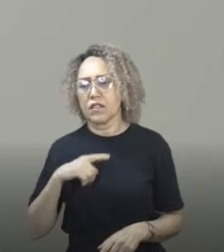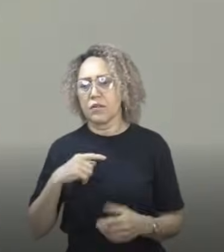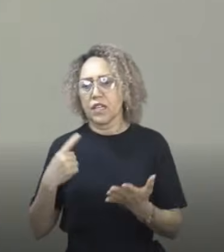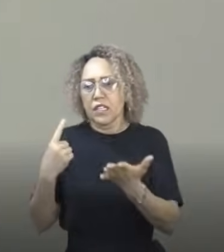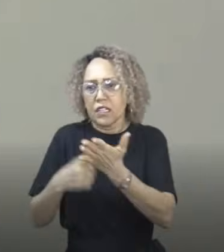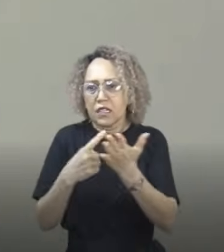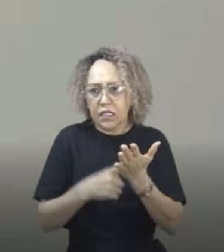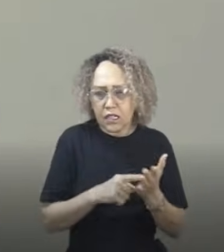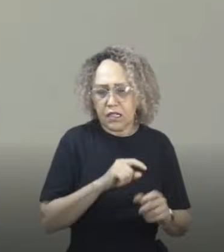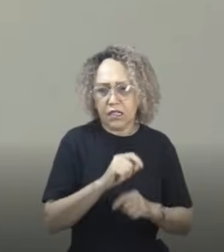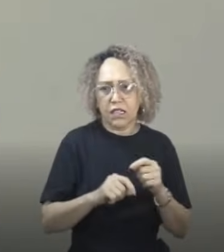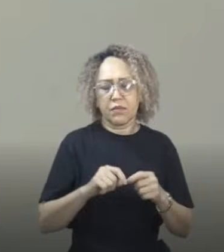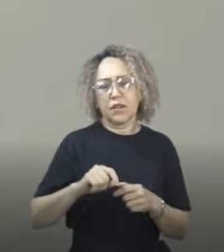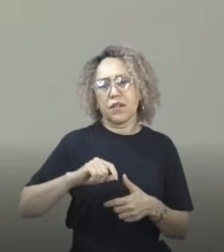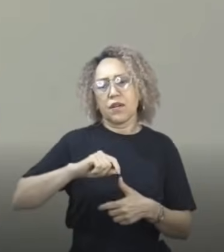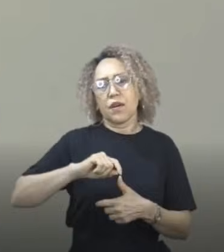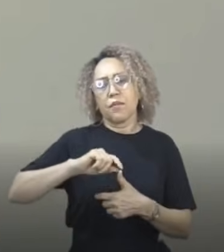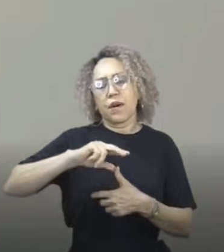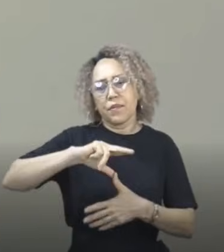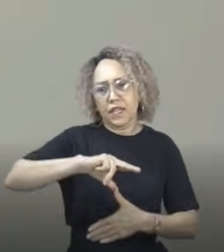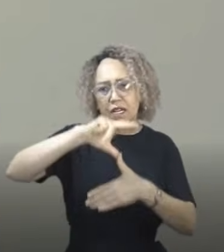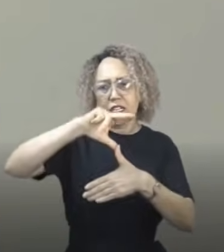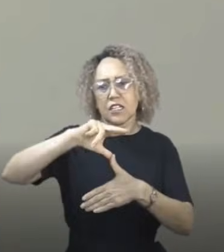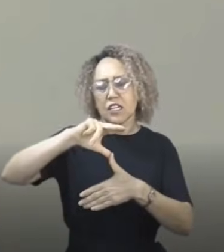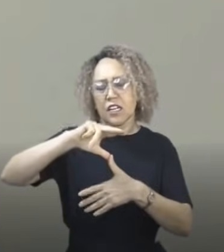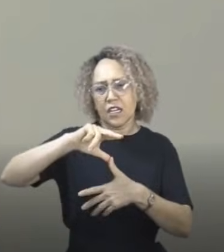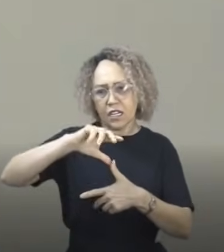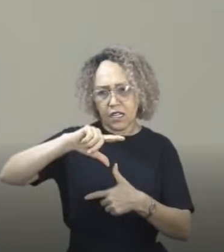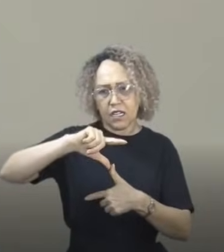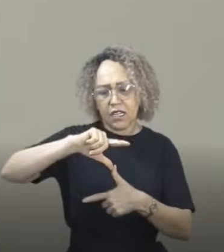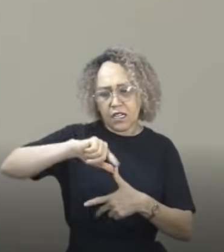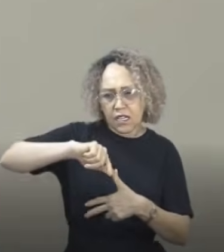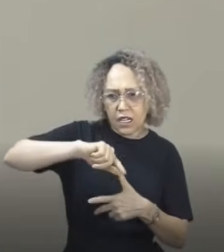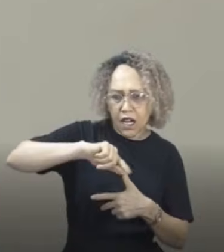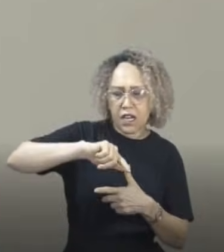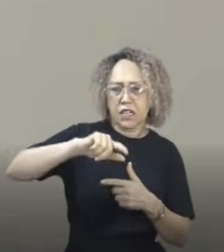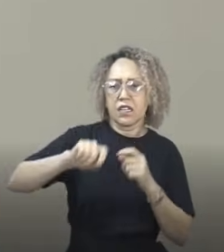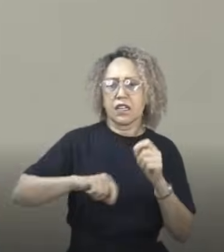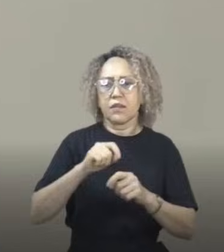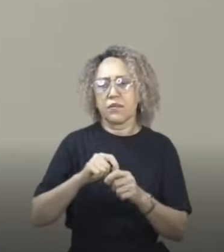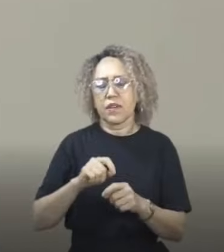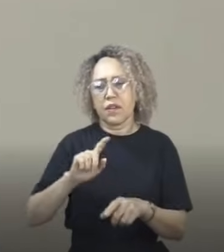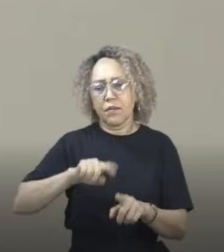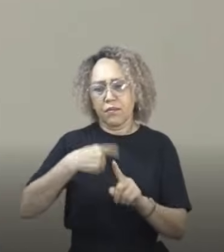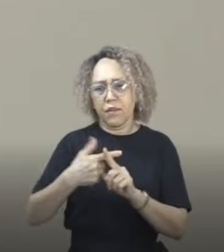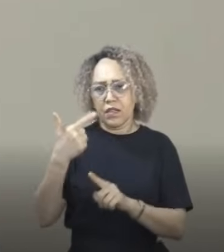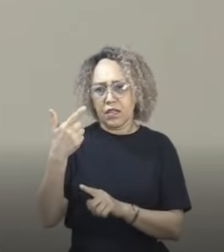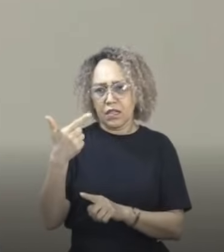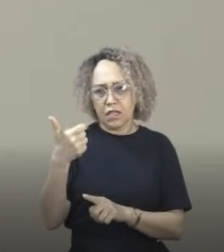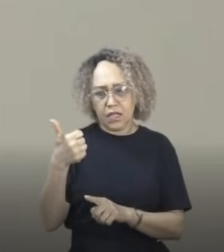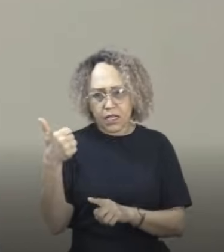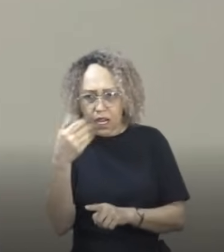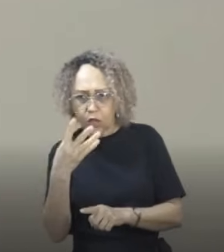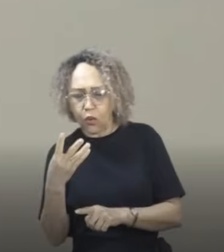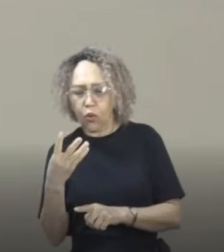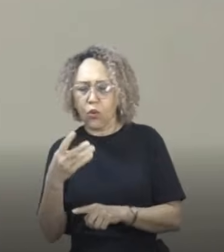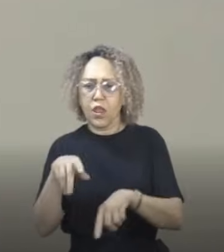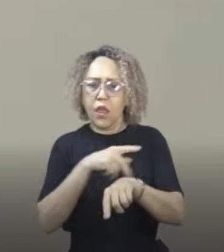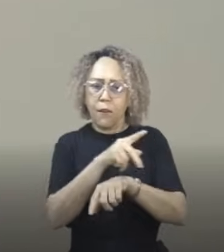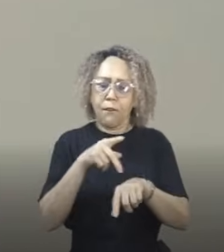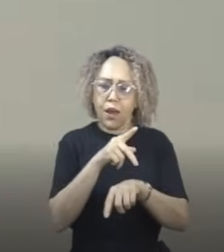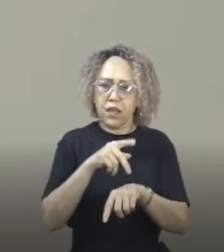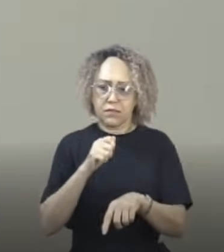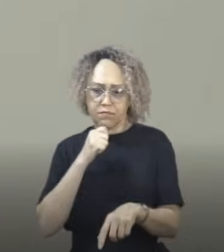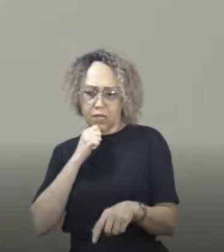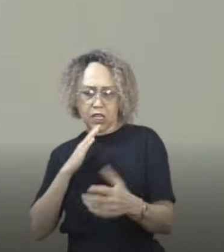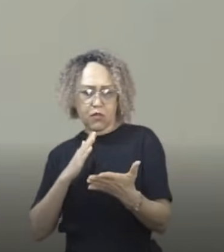da ONU para a América Latina e Caribe, que já estão avaliando em 14 países. O Brasil não tinha, e não aprovou ainda no Congresso